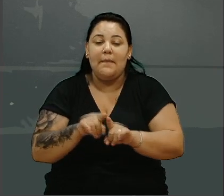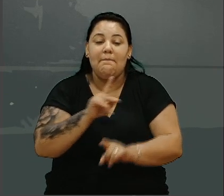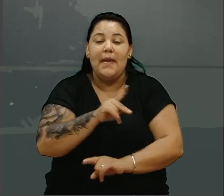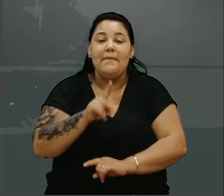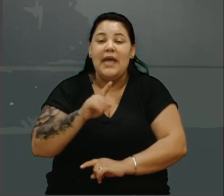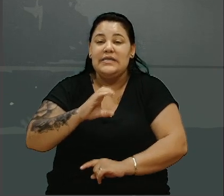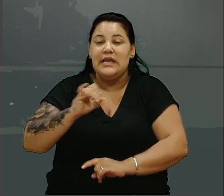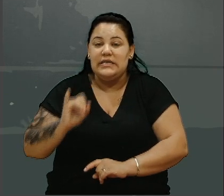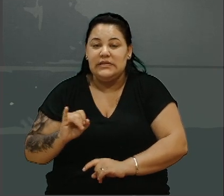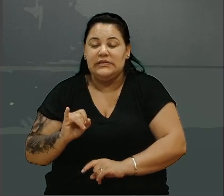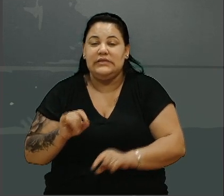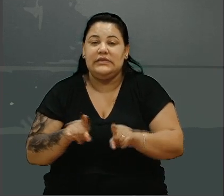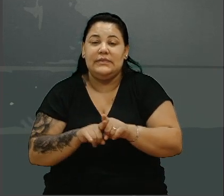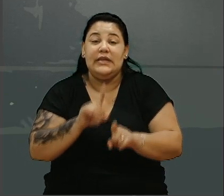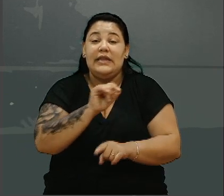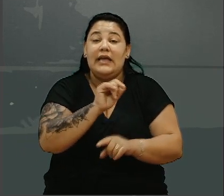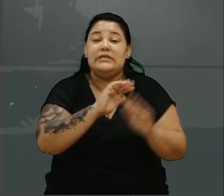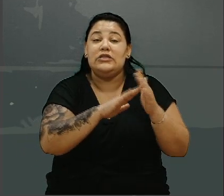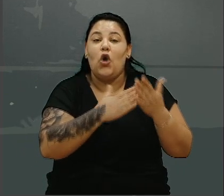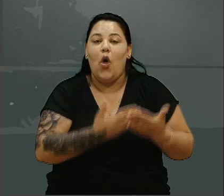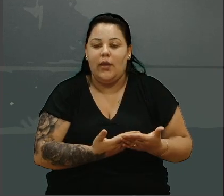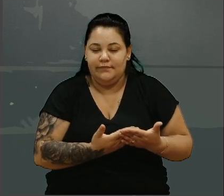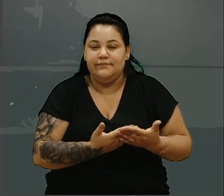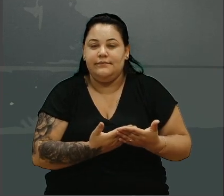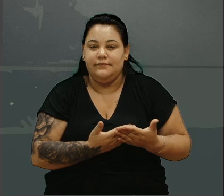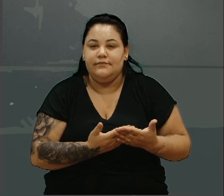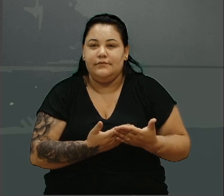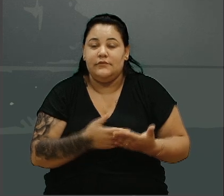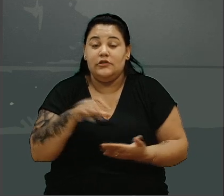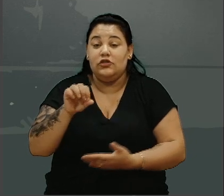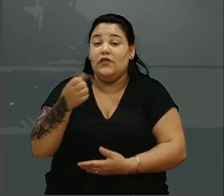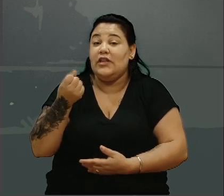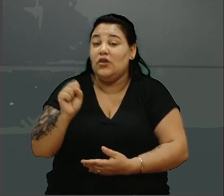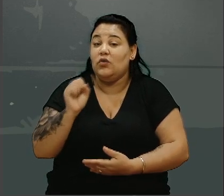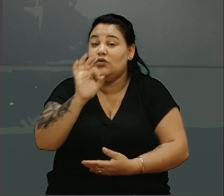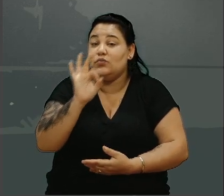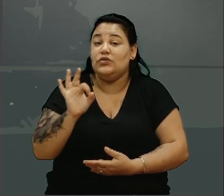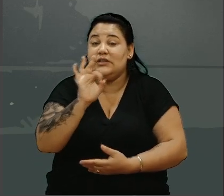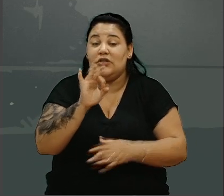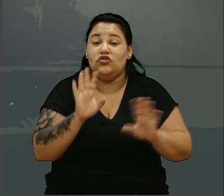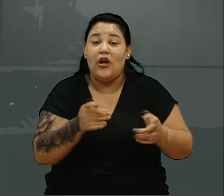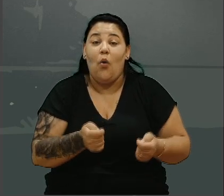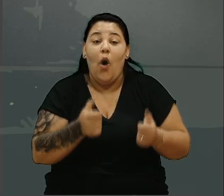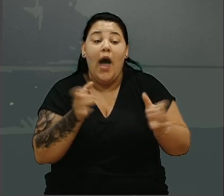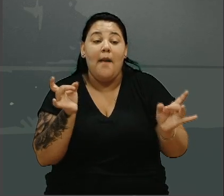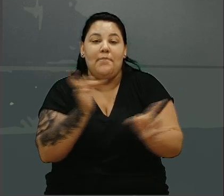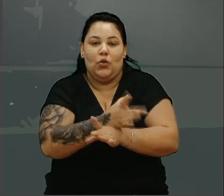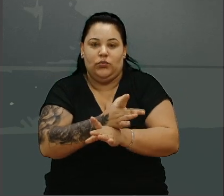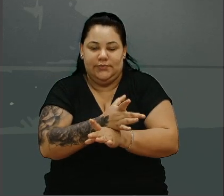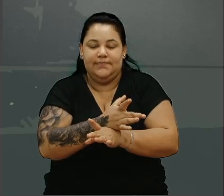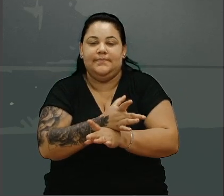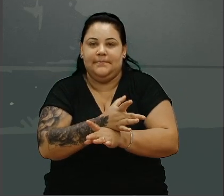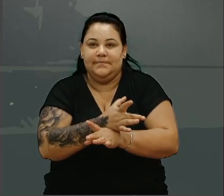PPCI, 10 escolas, 98% já concluído.